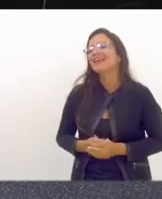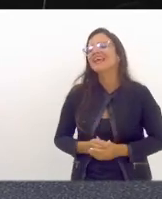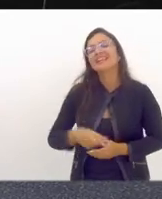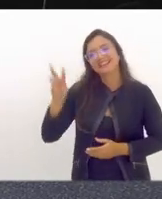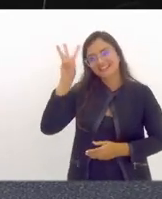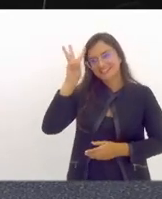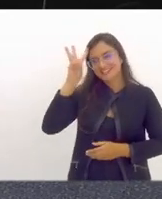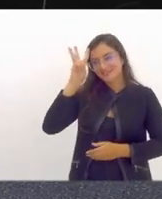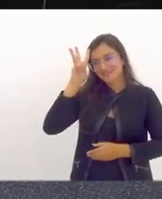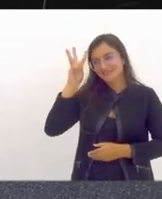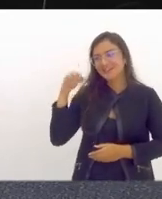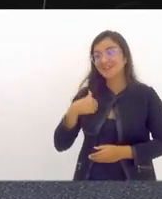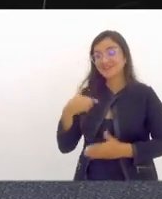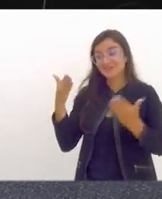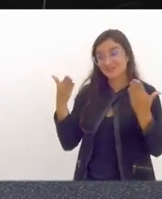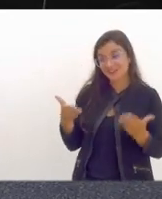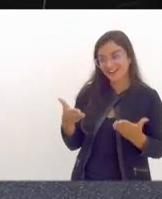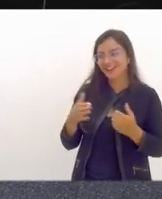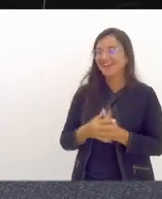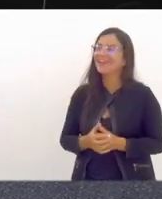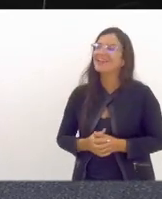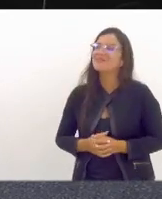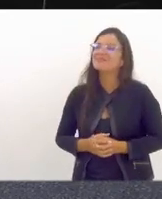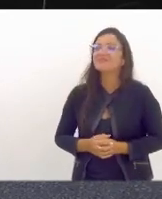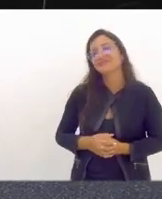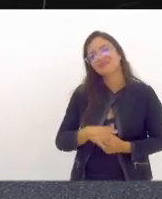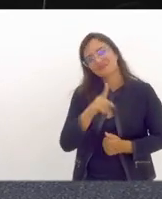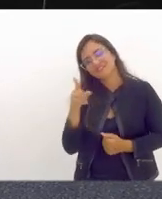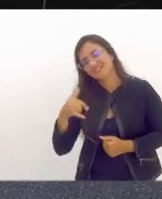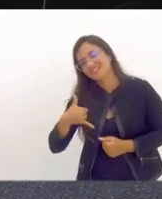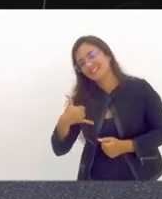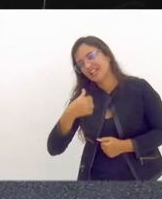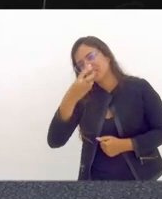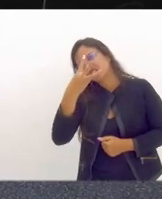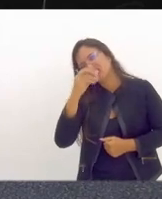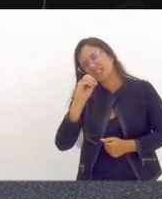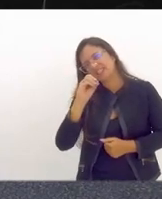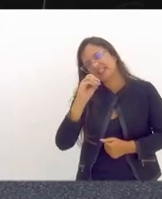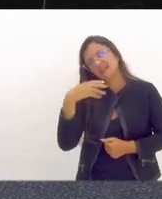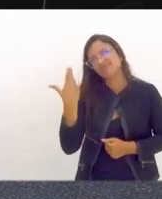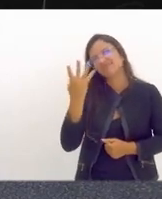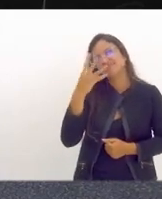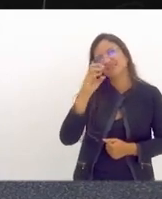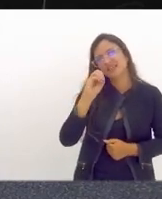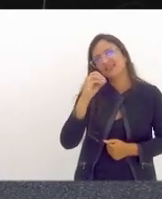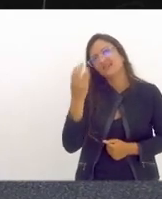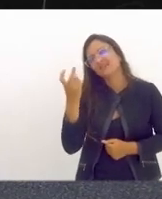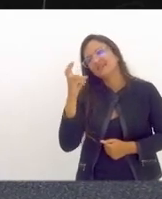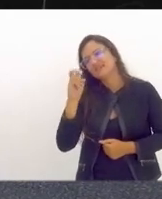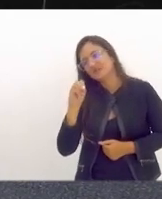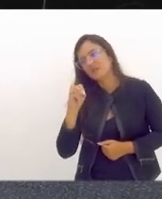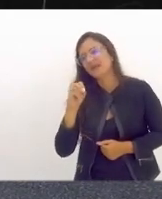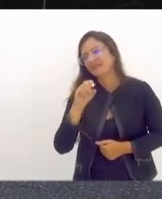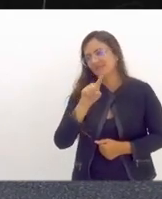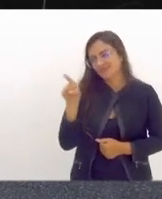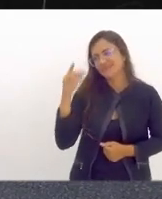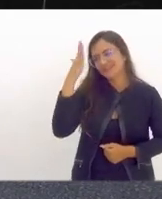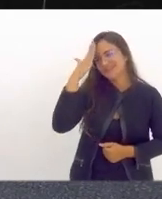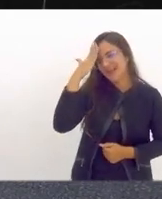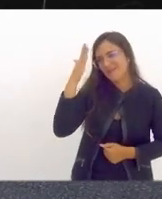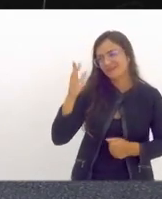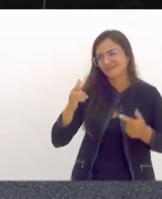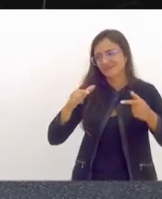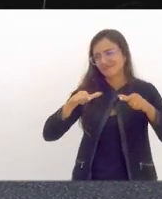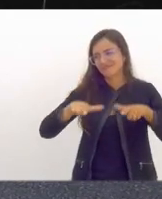quem ainda está dentro da idade ou quem já está na idade acima de 30 40 50 por aí afora sabe o que que é fita